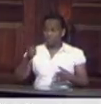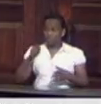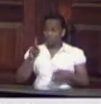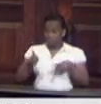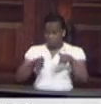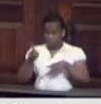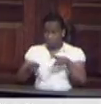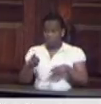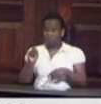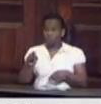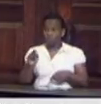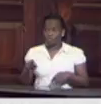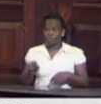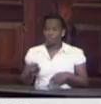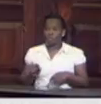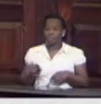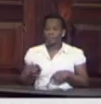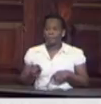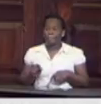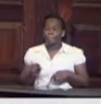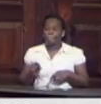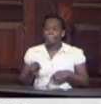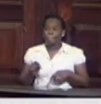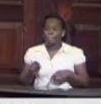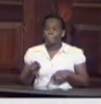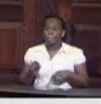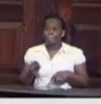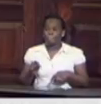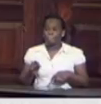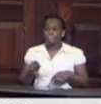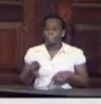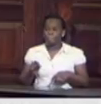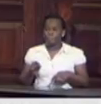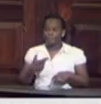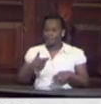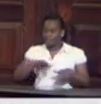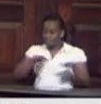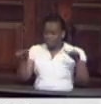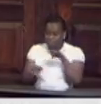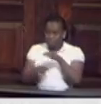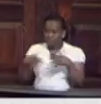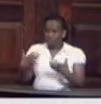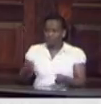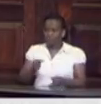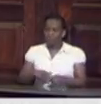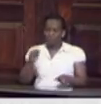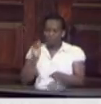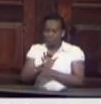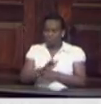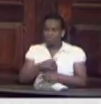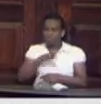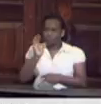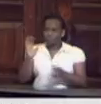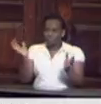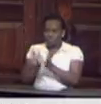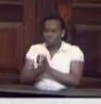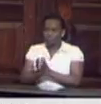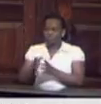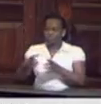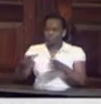populista é se insubordinar a um pacote